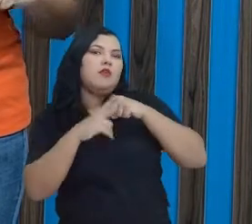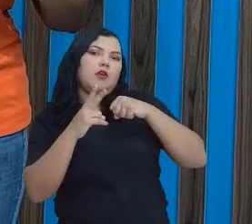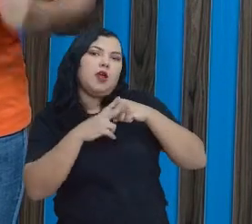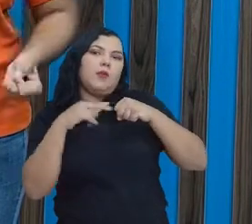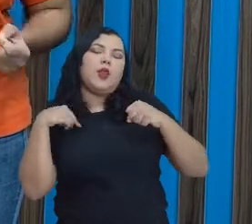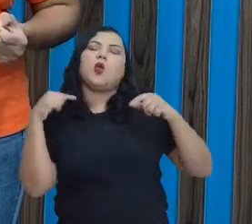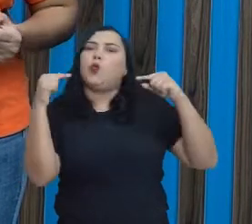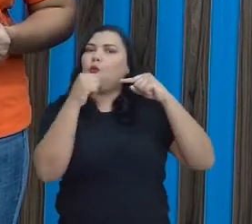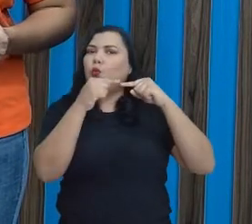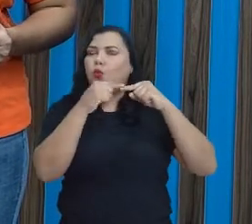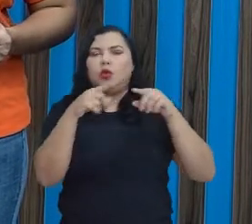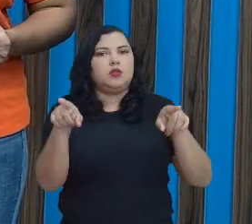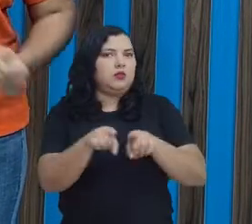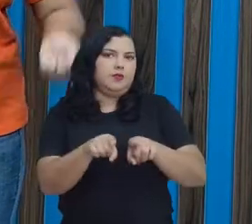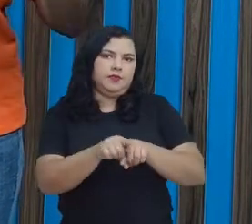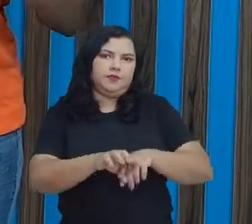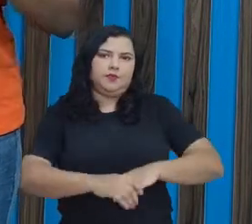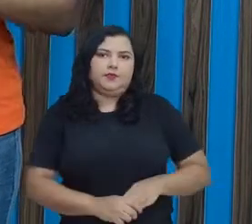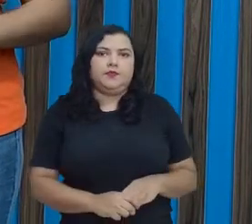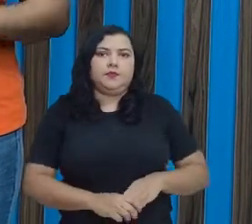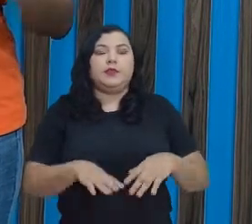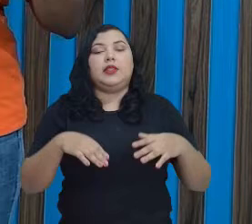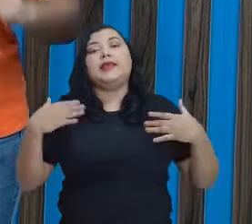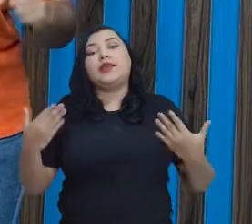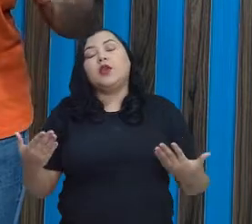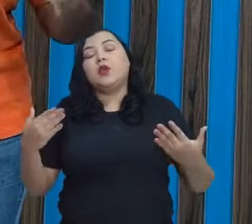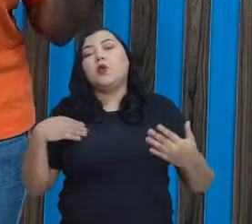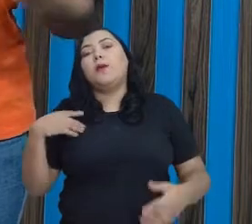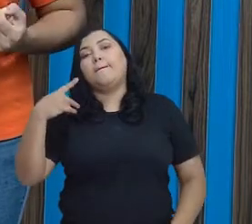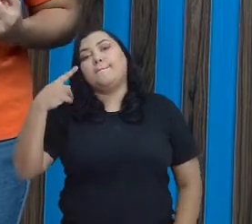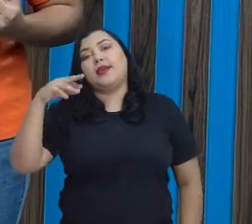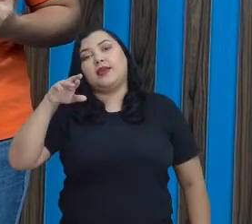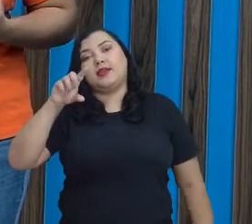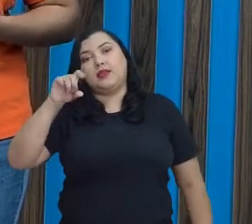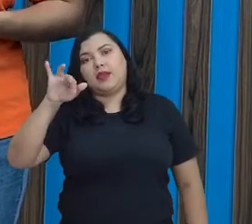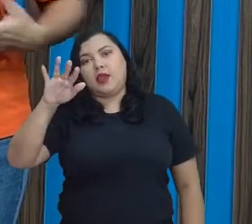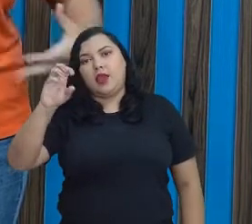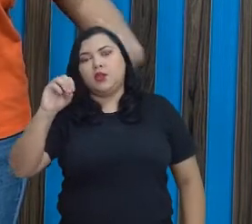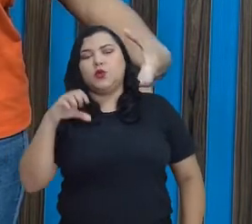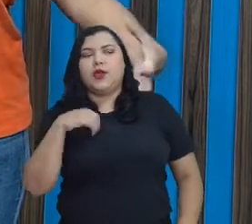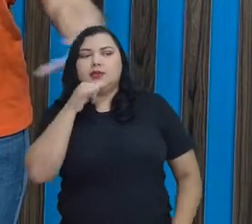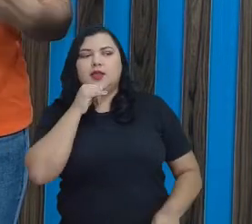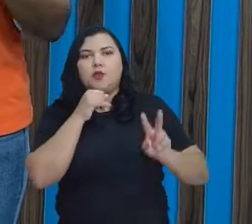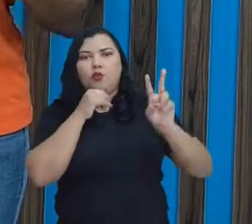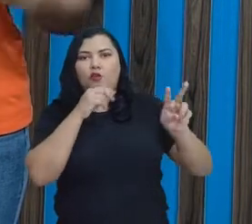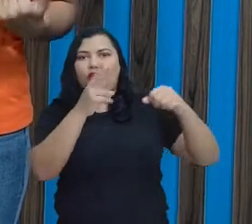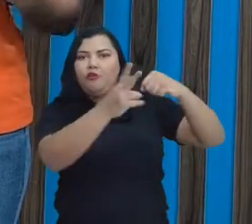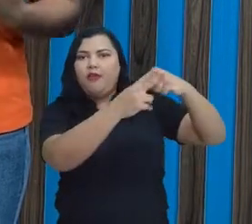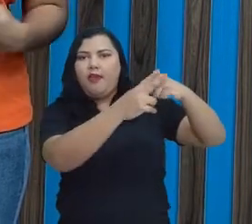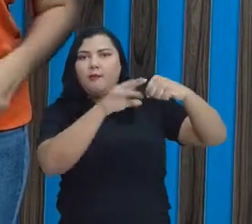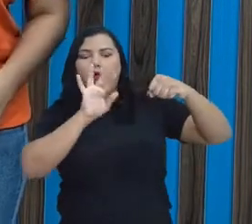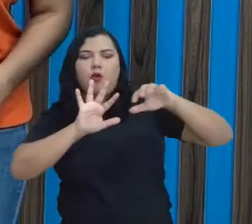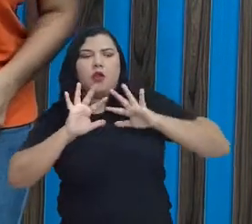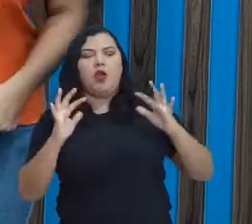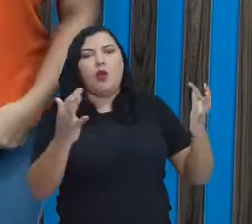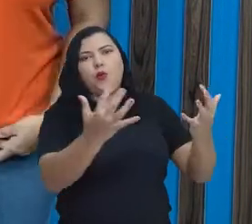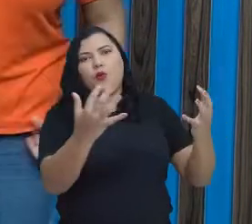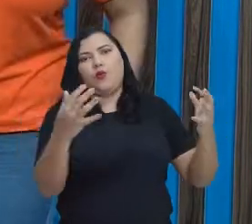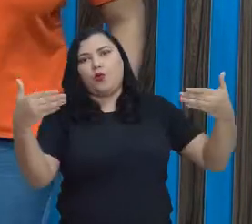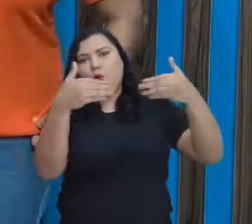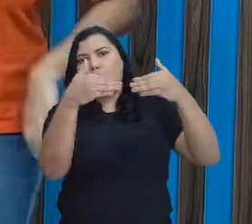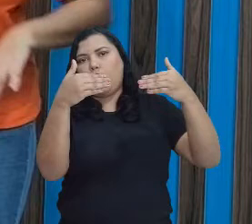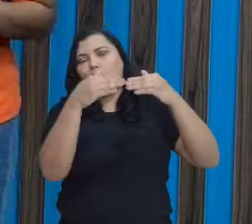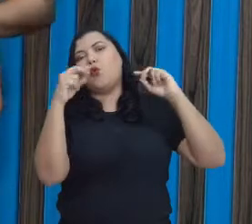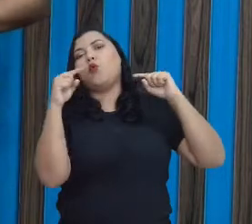com o sujeito. E o predicado se organiza em torno do verbo. Então, tudo precisa estar o quê?